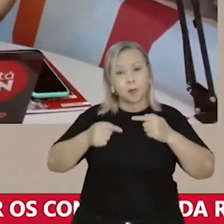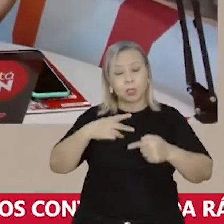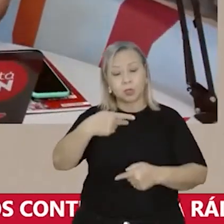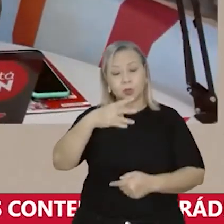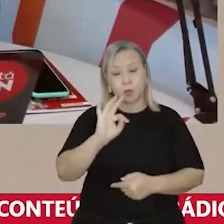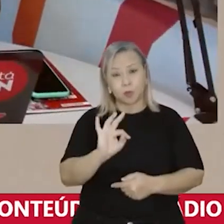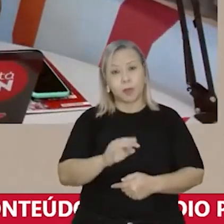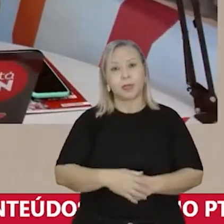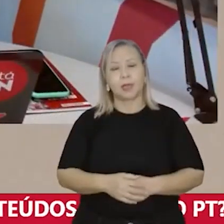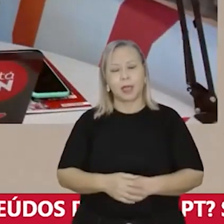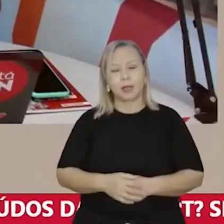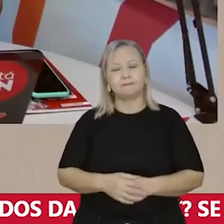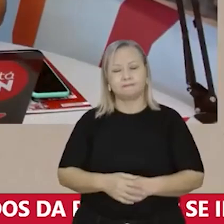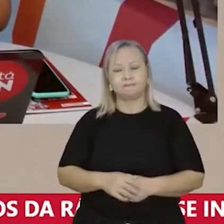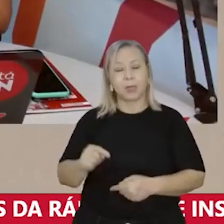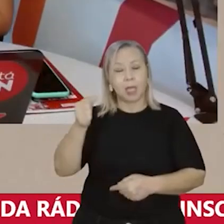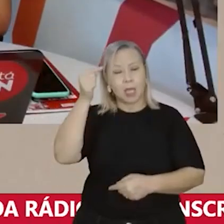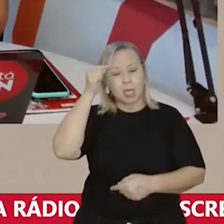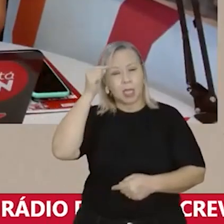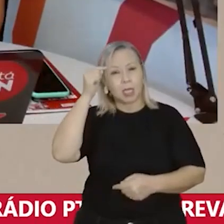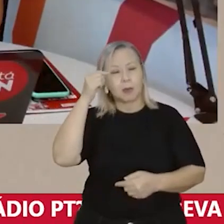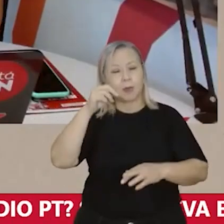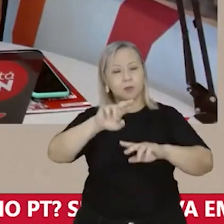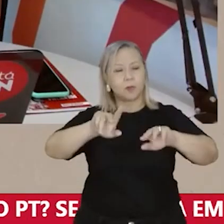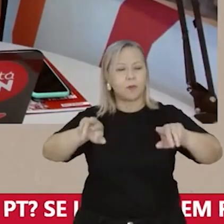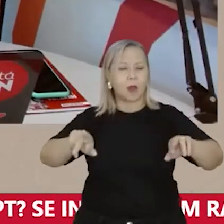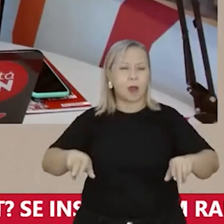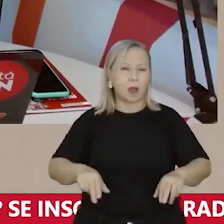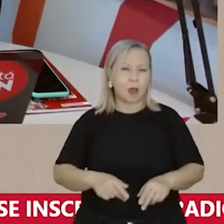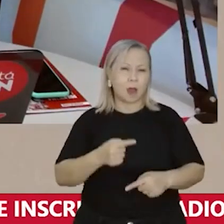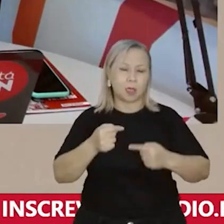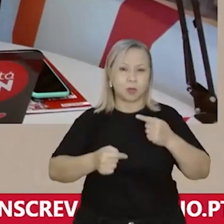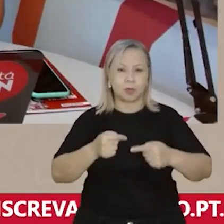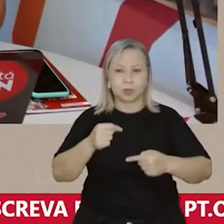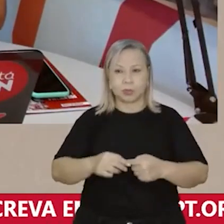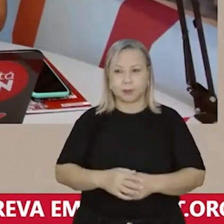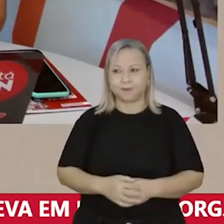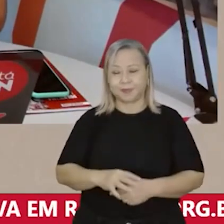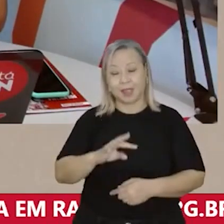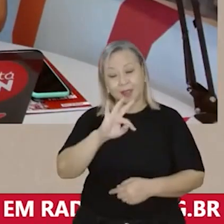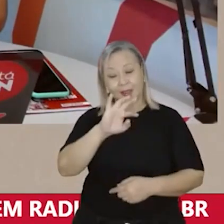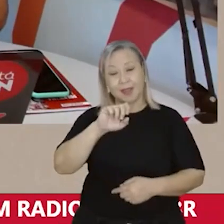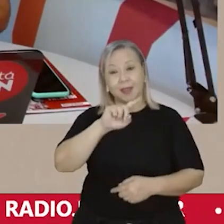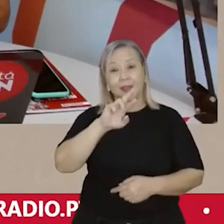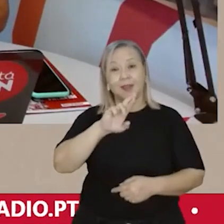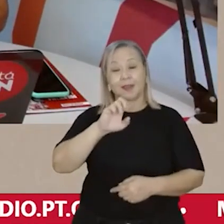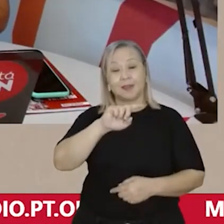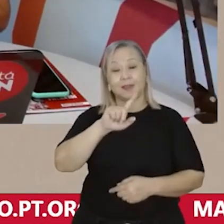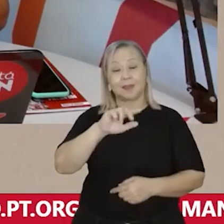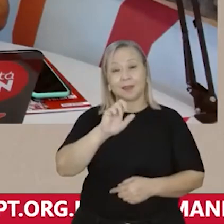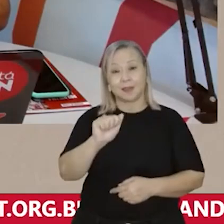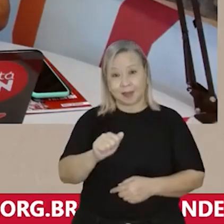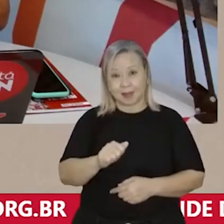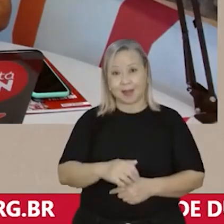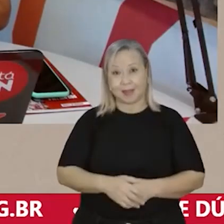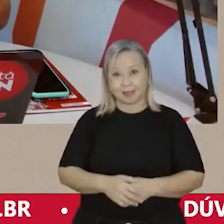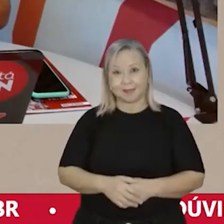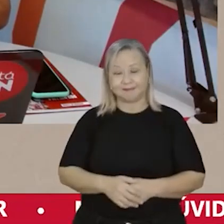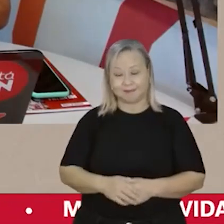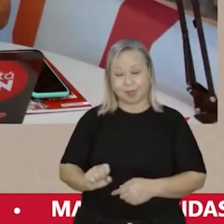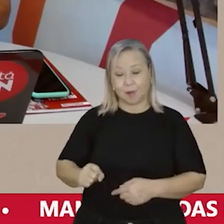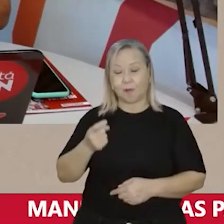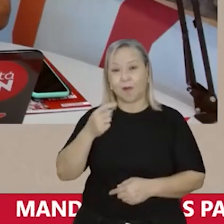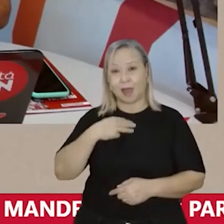né, muito entrelaçada aqui. Tereza Campelo, ex-ministra do Desenvolvimento Social e Combate à Fome, está ao vivo agora no